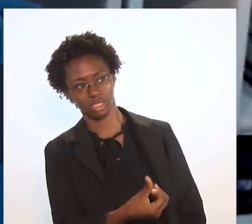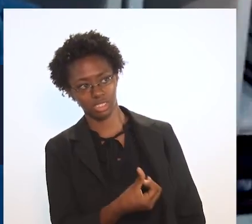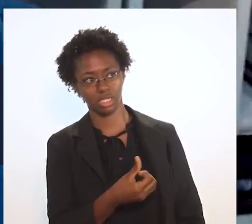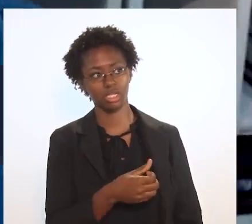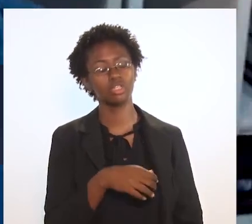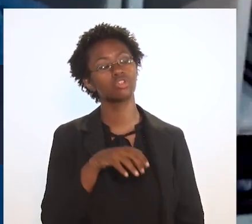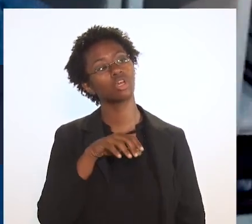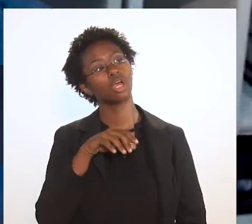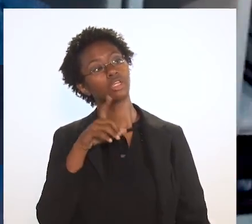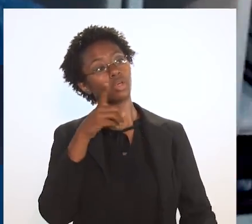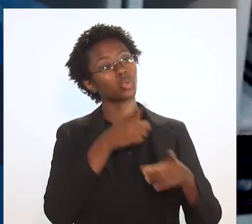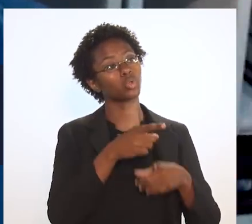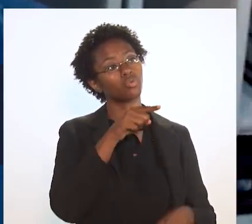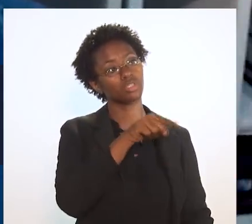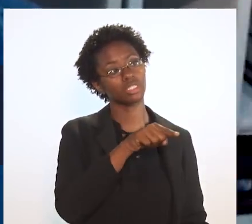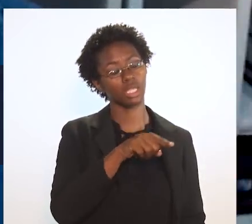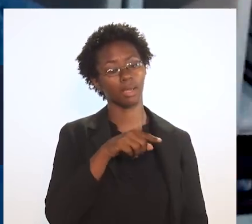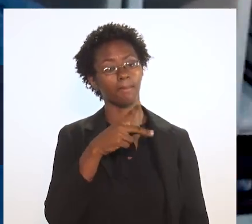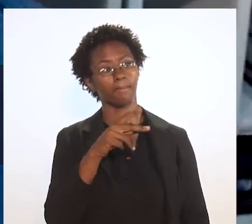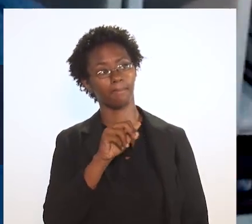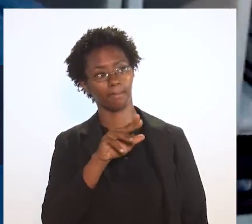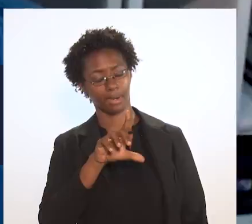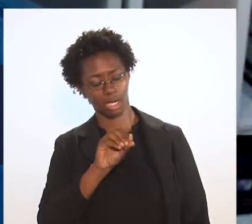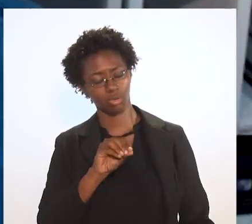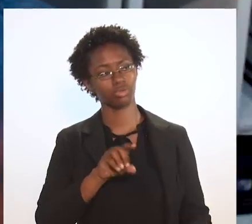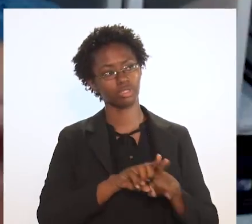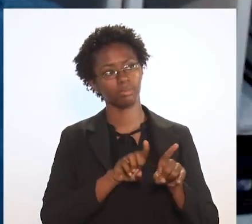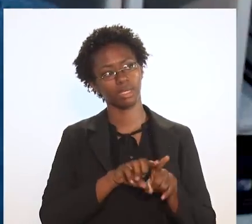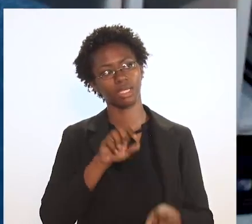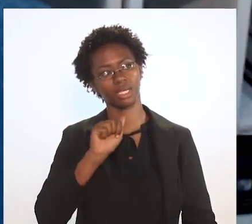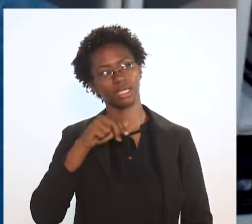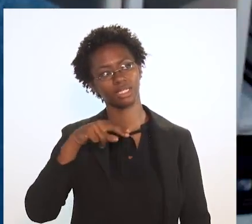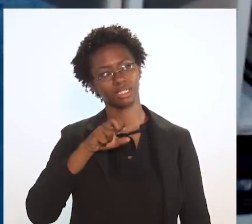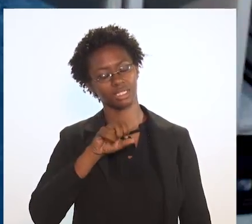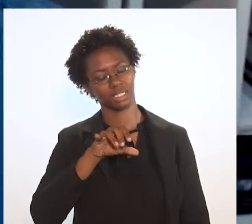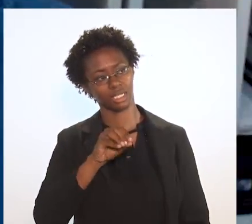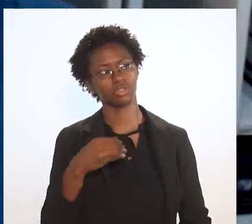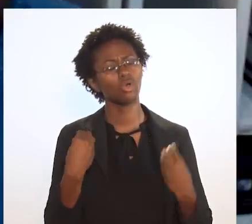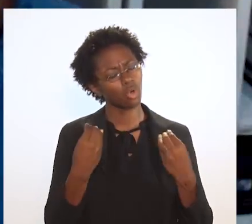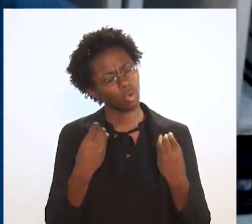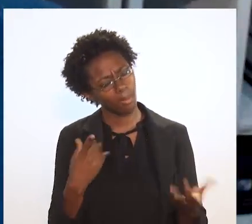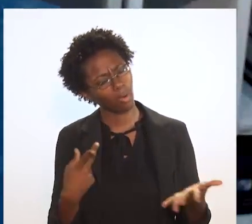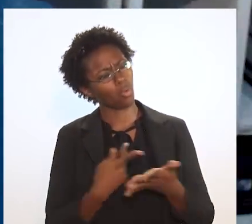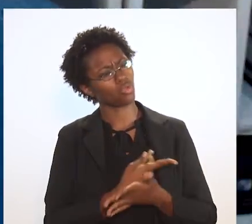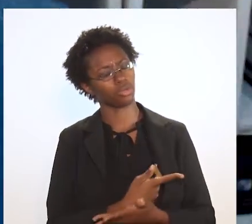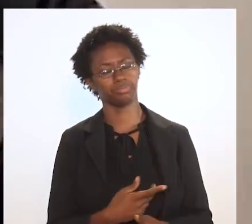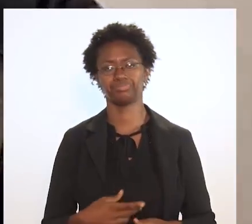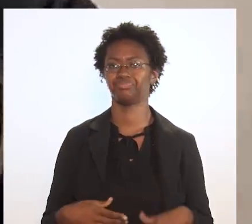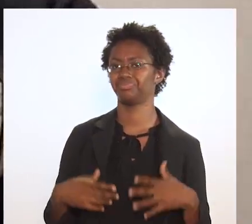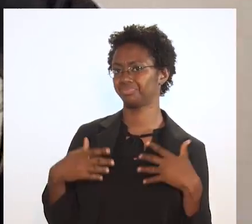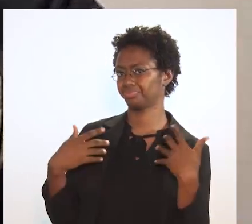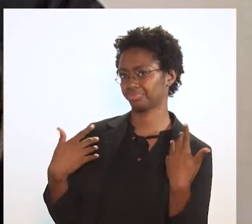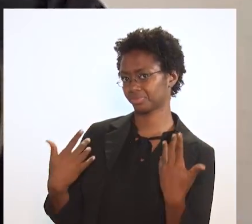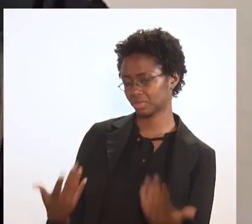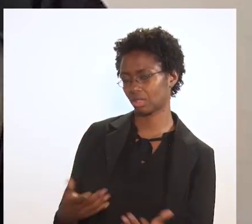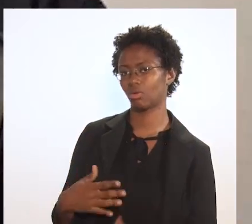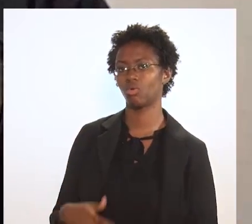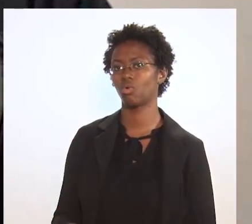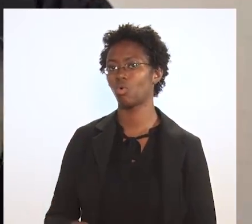por Anésio do Cavaco e Paulo Tenente. Como é que foi isso? Como é que foi essa descoberta? Pois